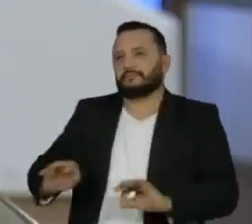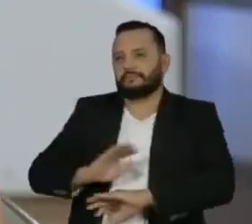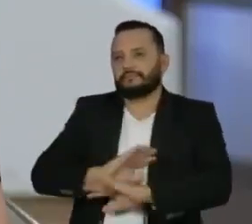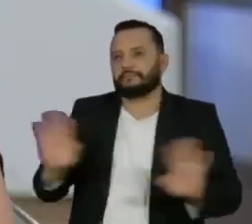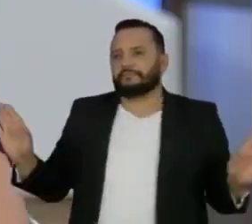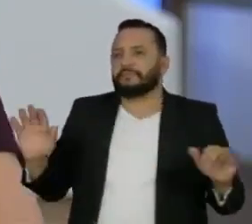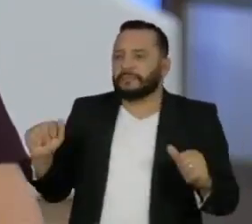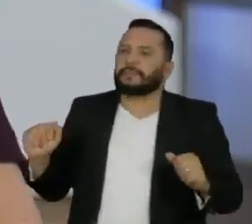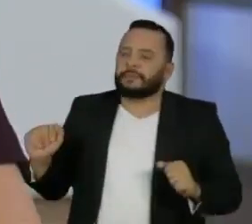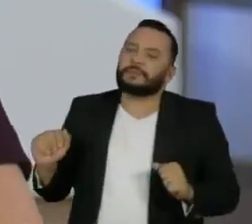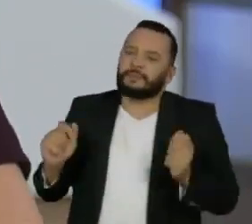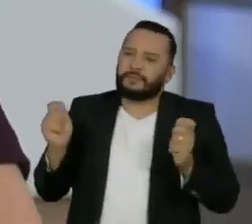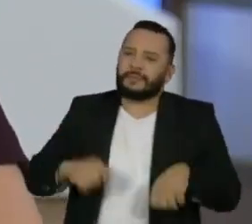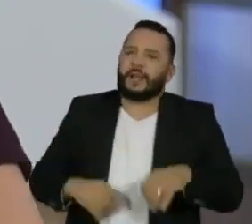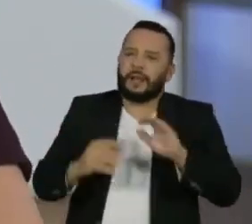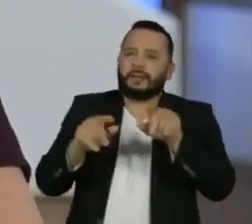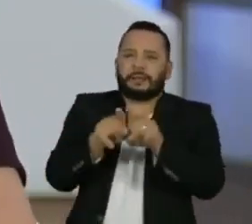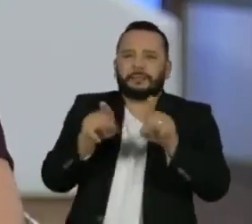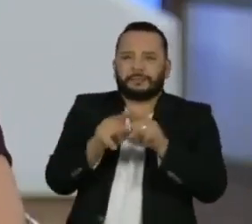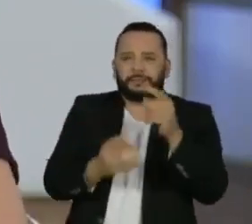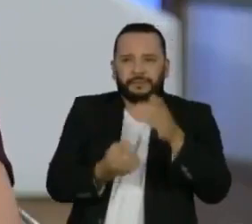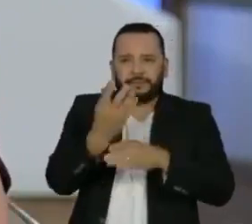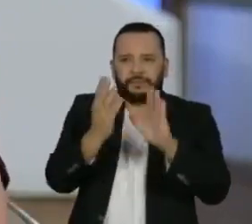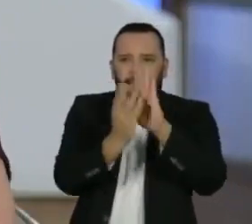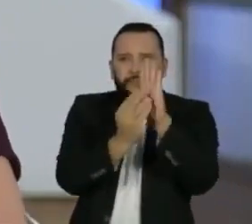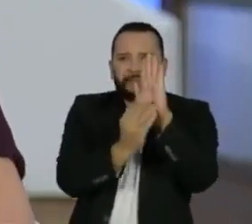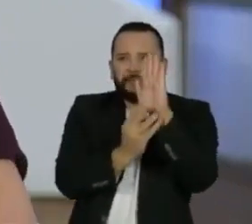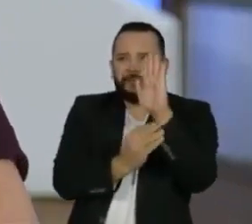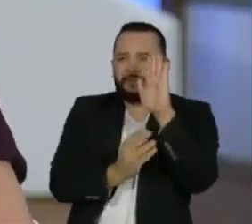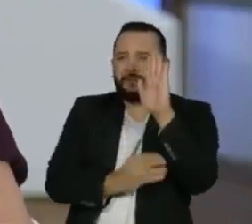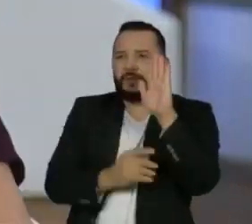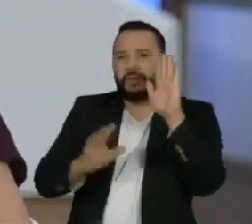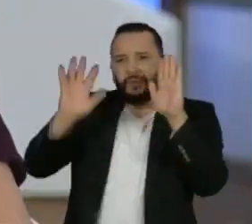também essa camada toda aqui de conteúdo para trazer uma solução muito mais intuitiva para o cliente.